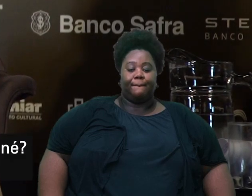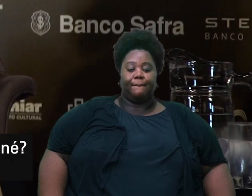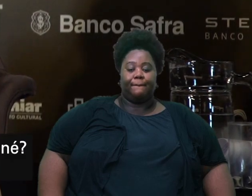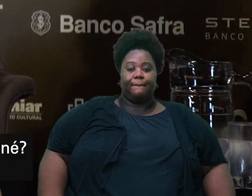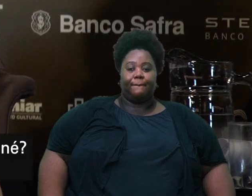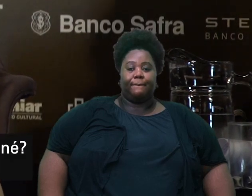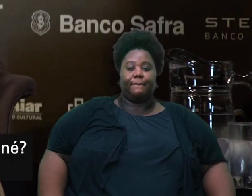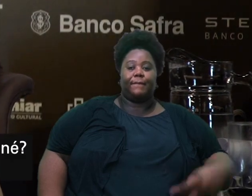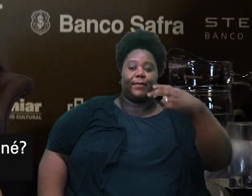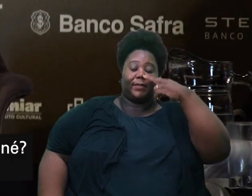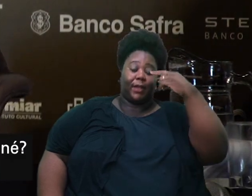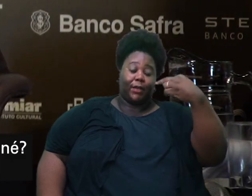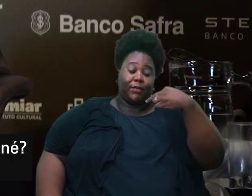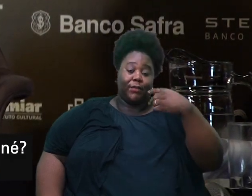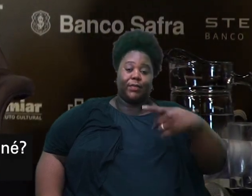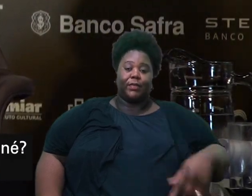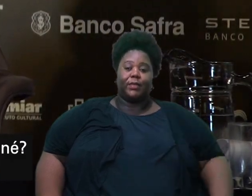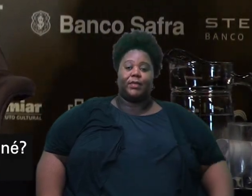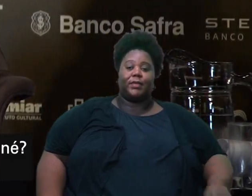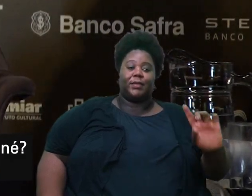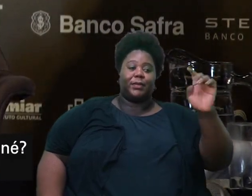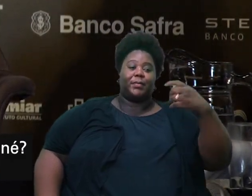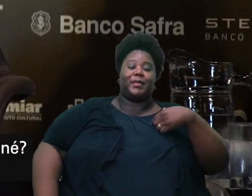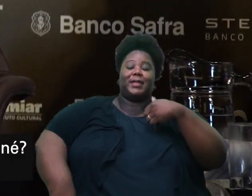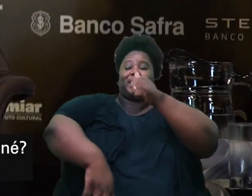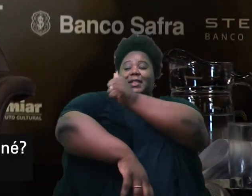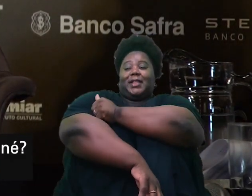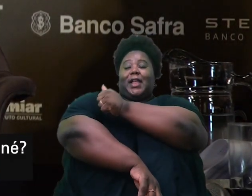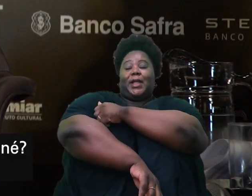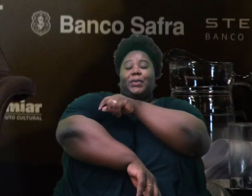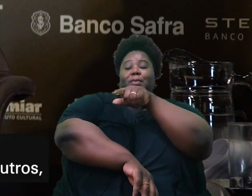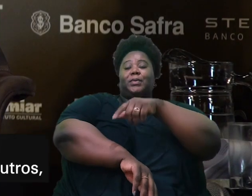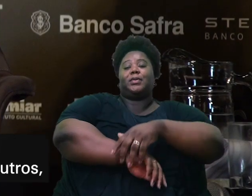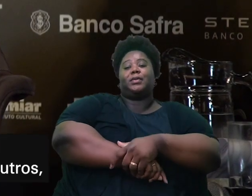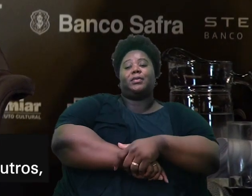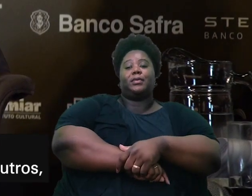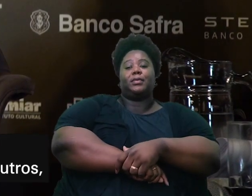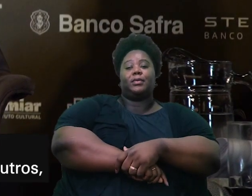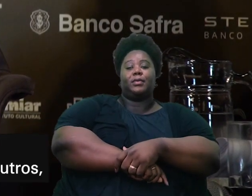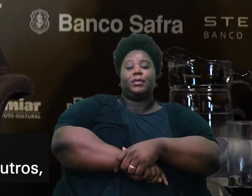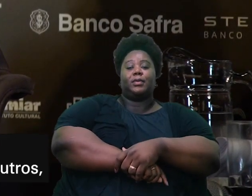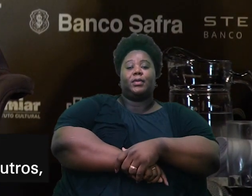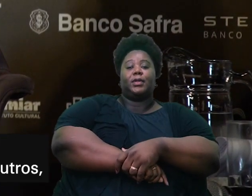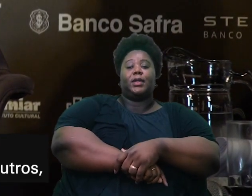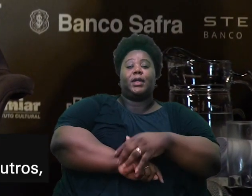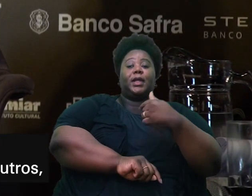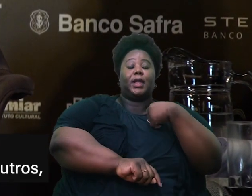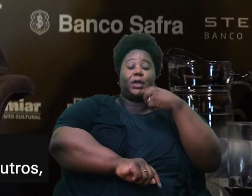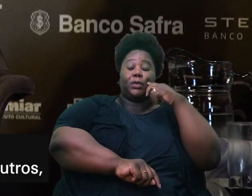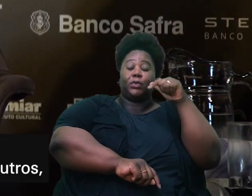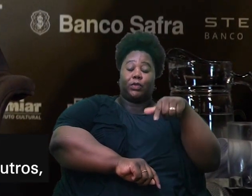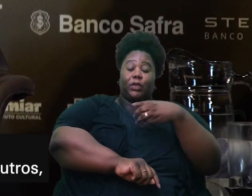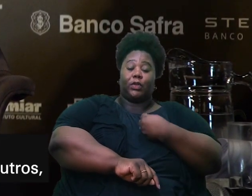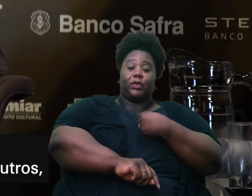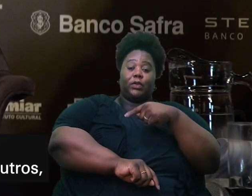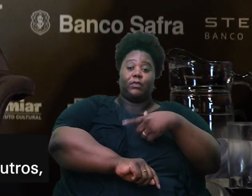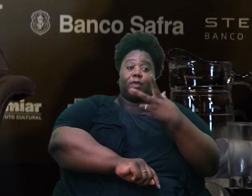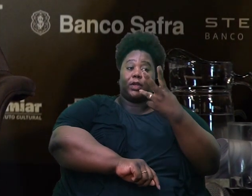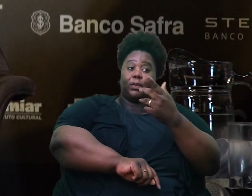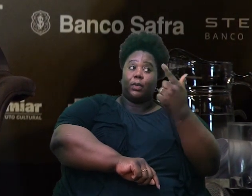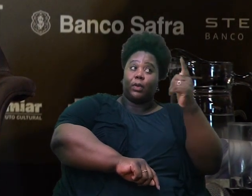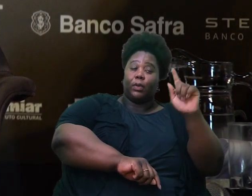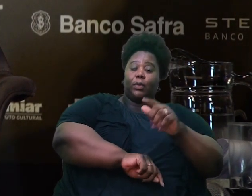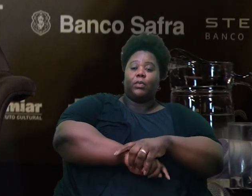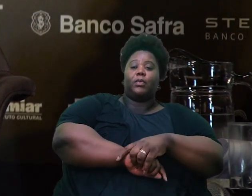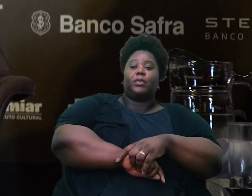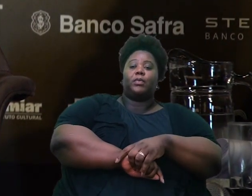fica olhando para mim e rindo, né? Minha ex-aluninha ali linda. Gente, eu estou aí na estrada, como muitos outros,